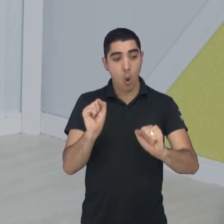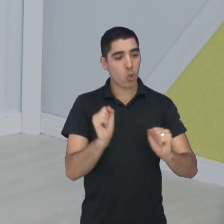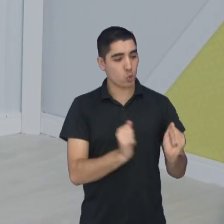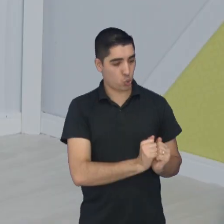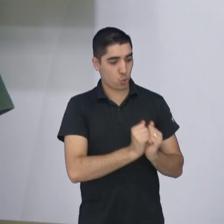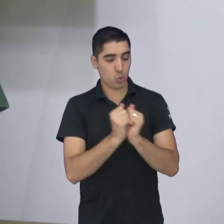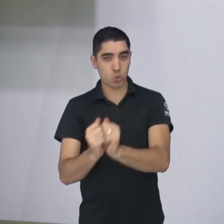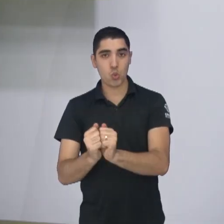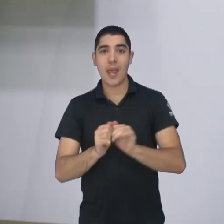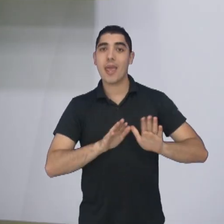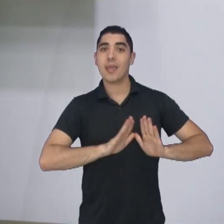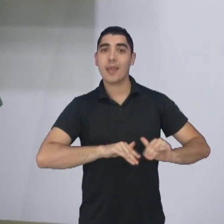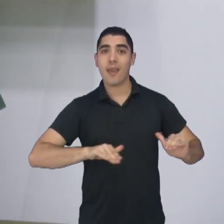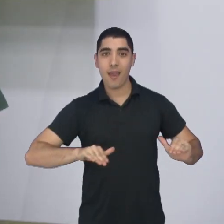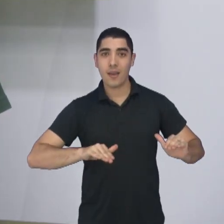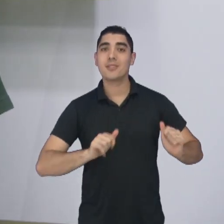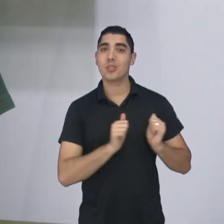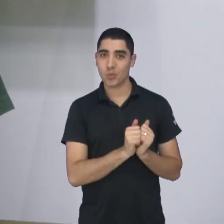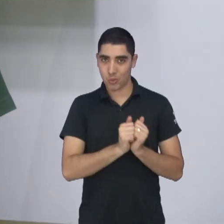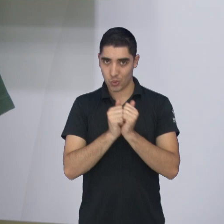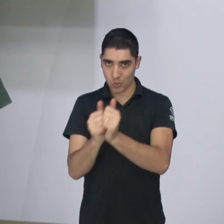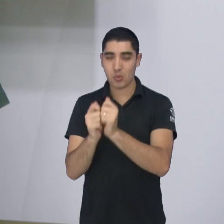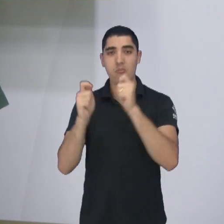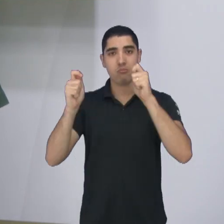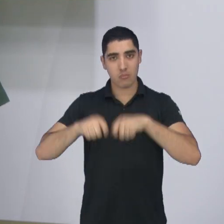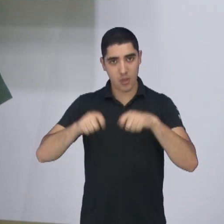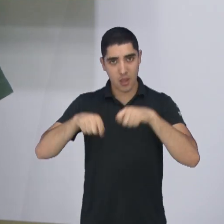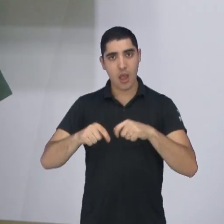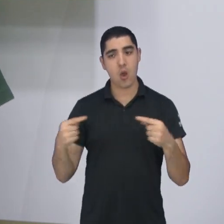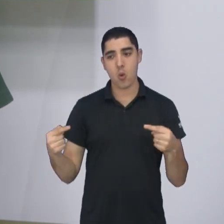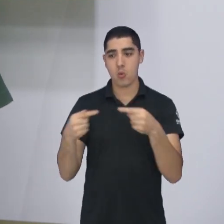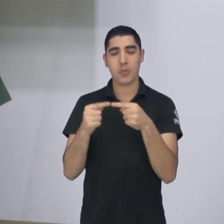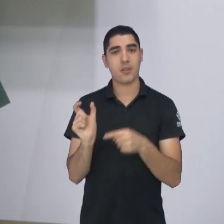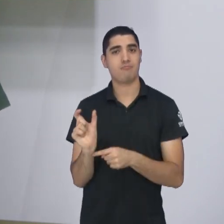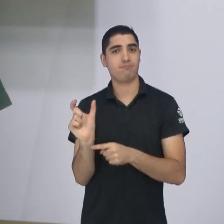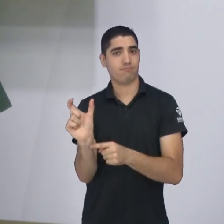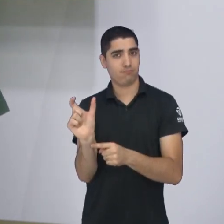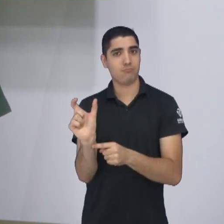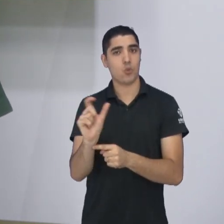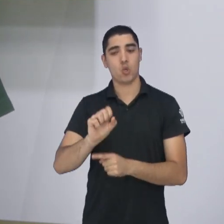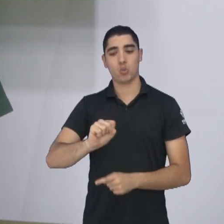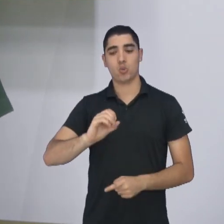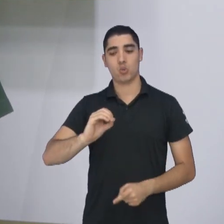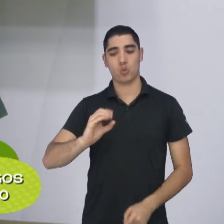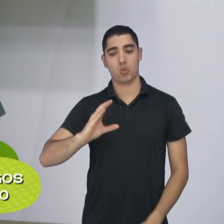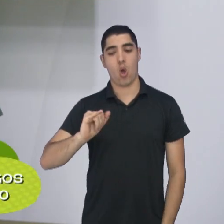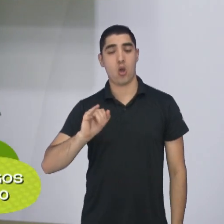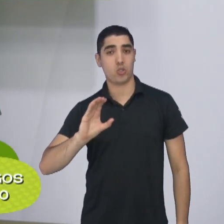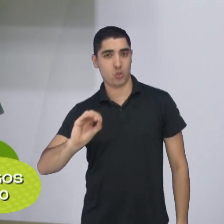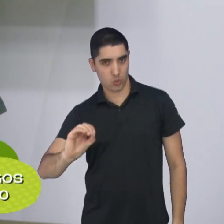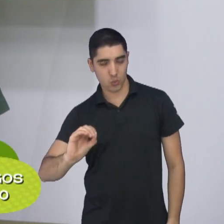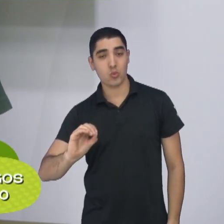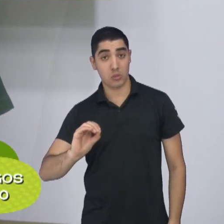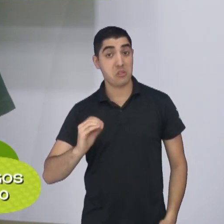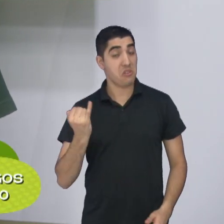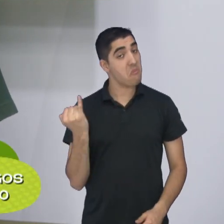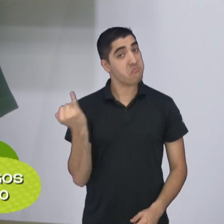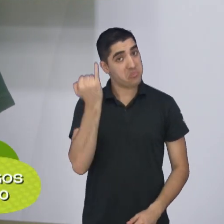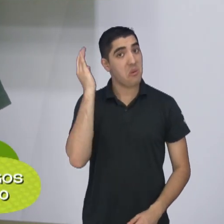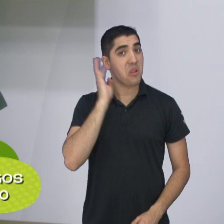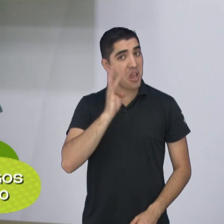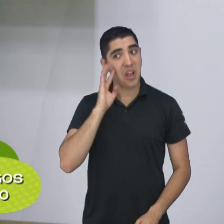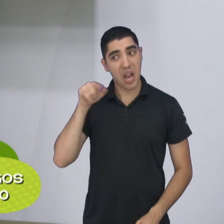também, pode colocar a criança também no bojo ali, enfim, com ingressos. Muito bacana o que o time